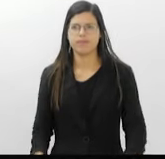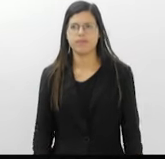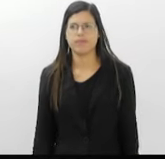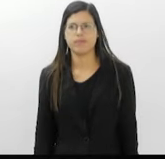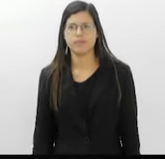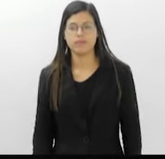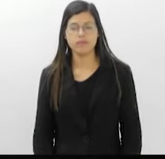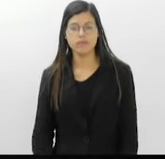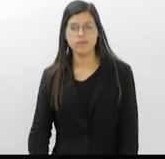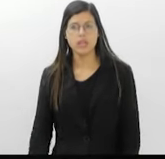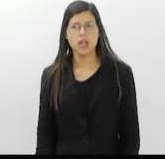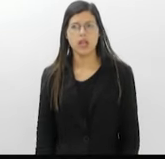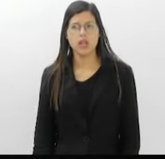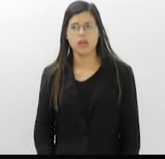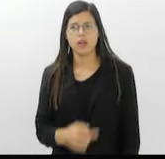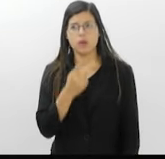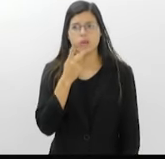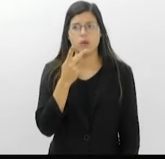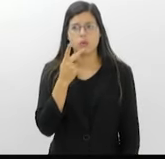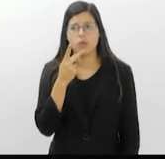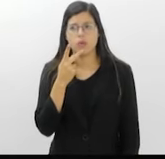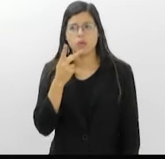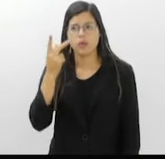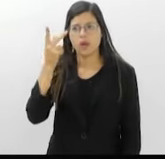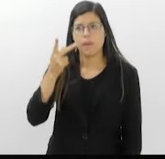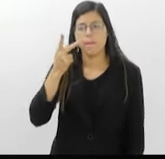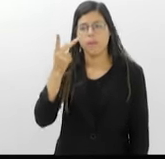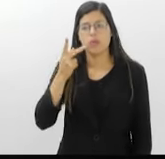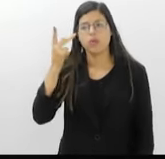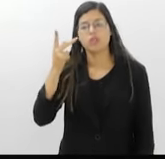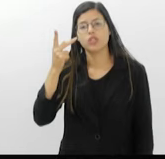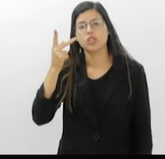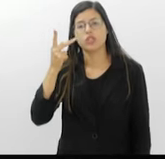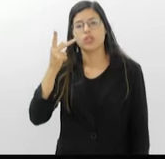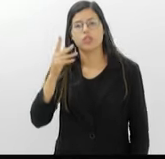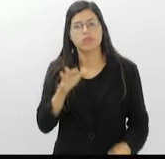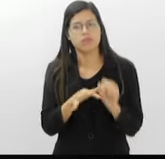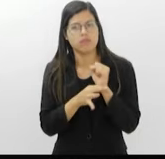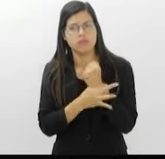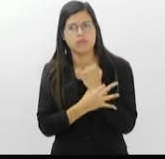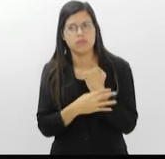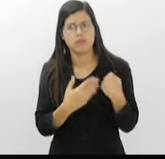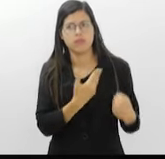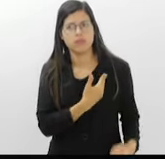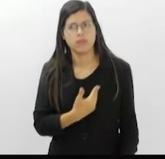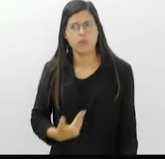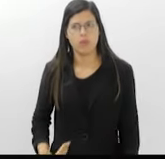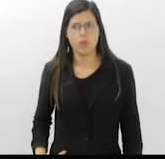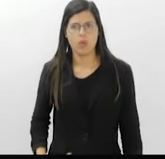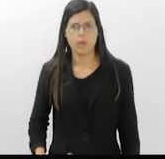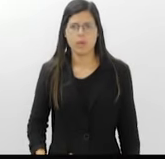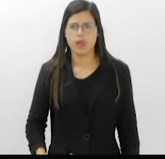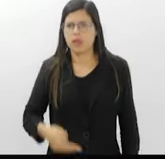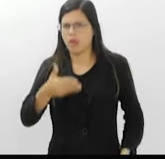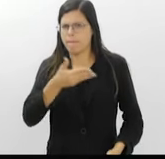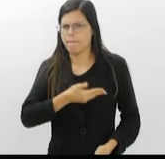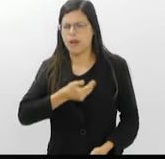Já que ele insistia em dizer que a política de segurança pública estava cada dia